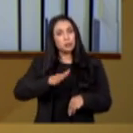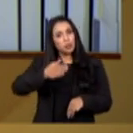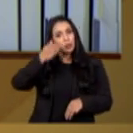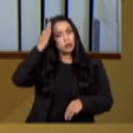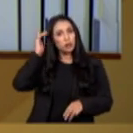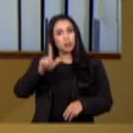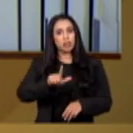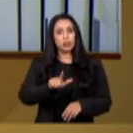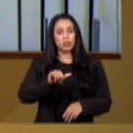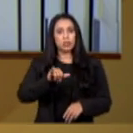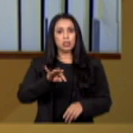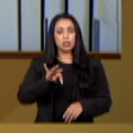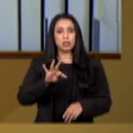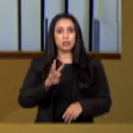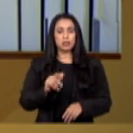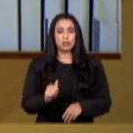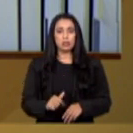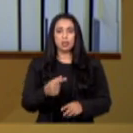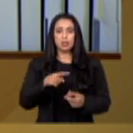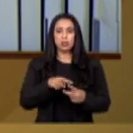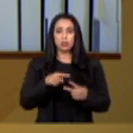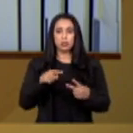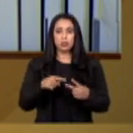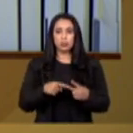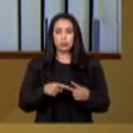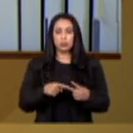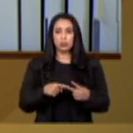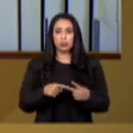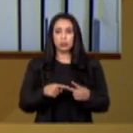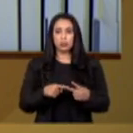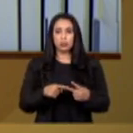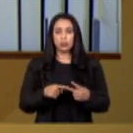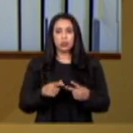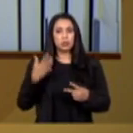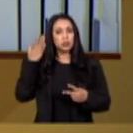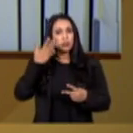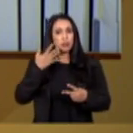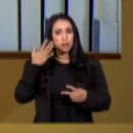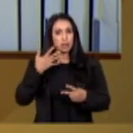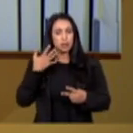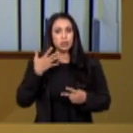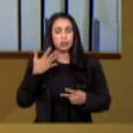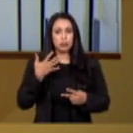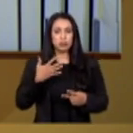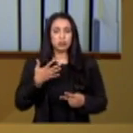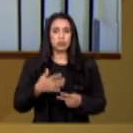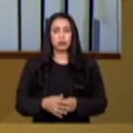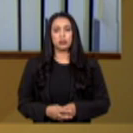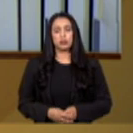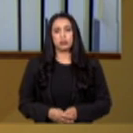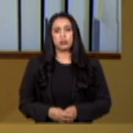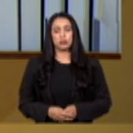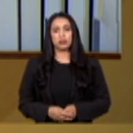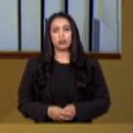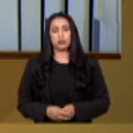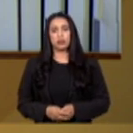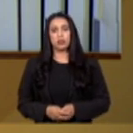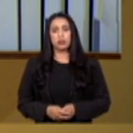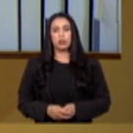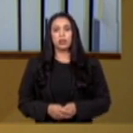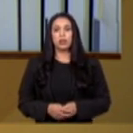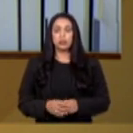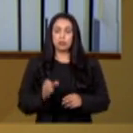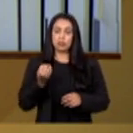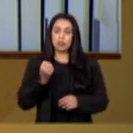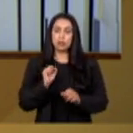293-a duas sustentações orais ministro marco aurélio poderemos iniciar a situações de se for possível